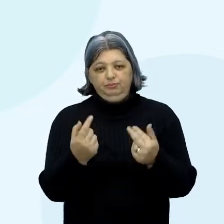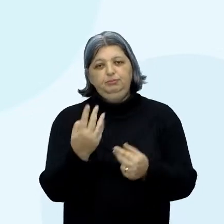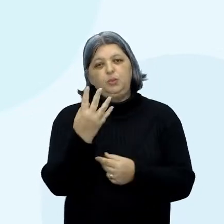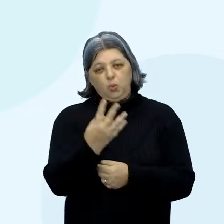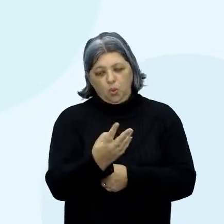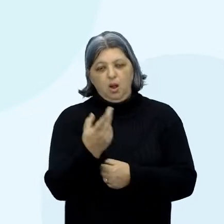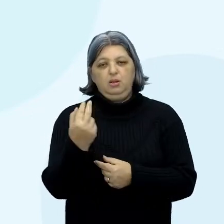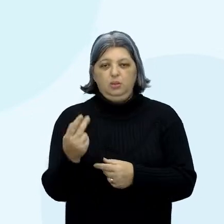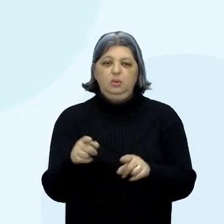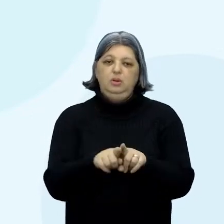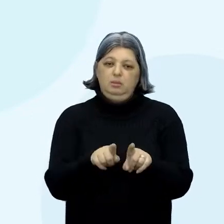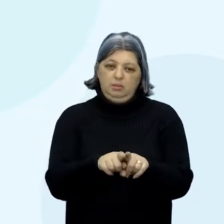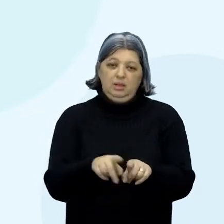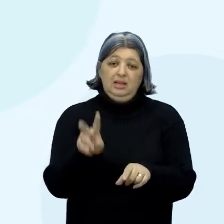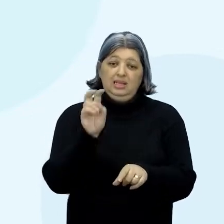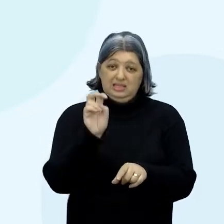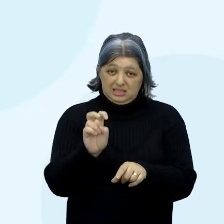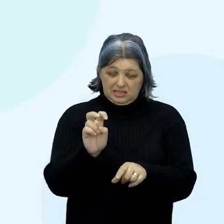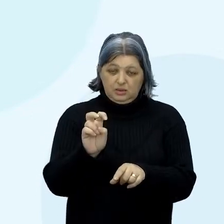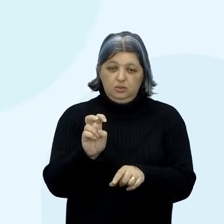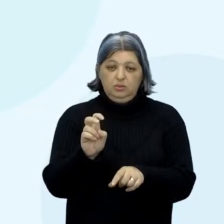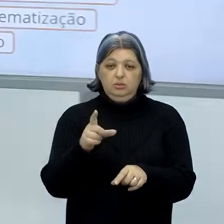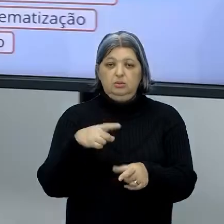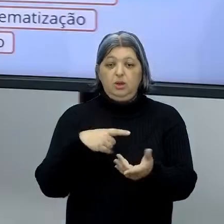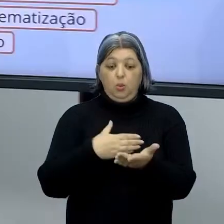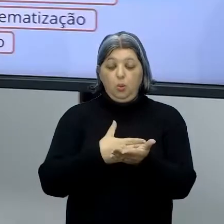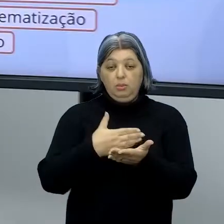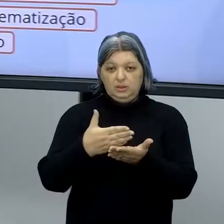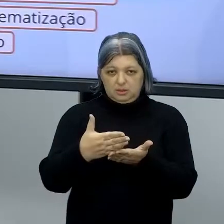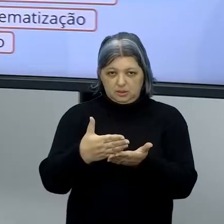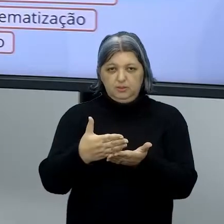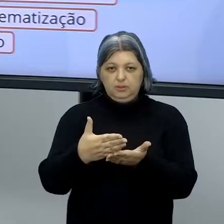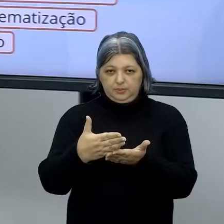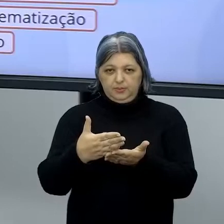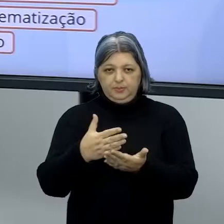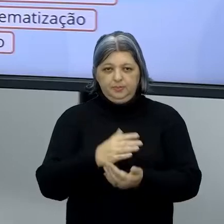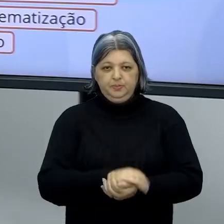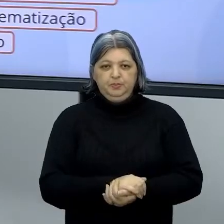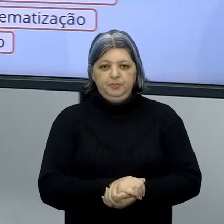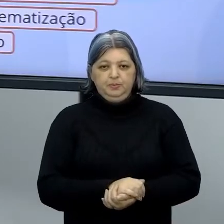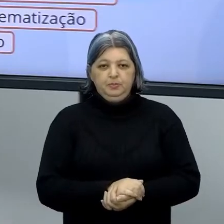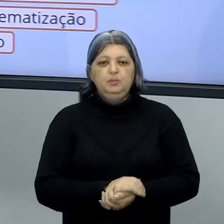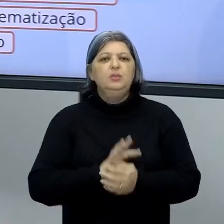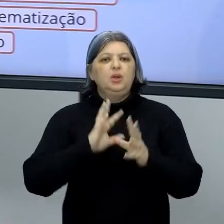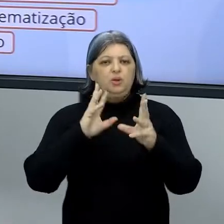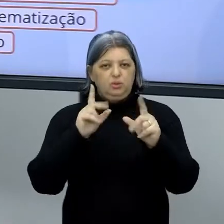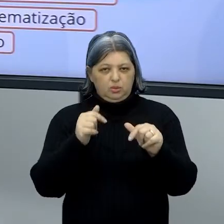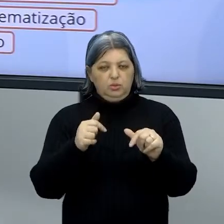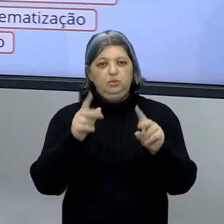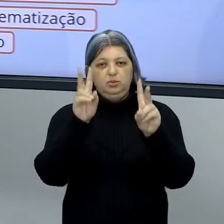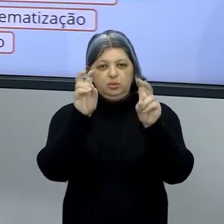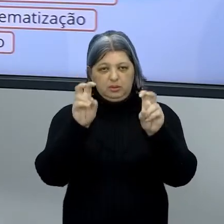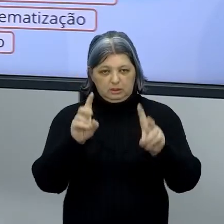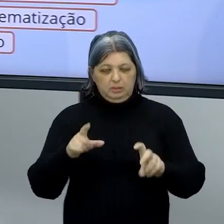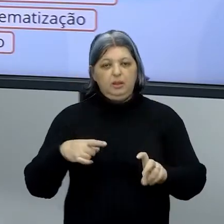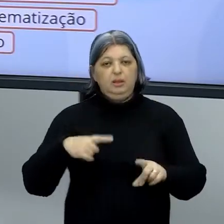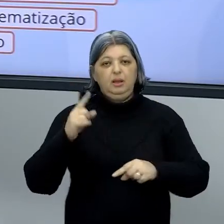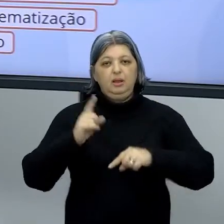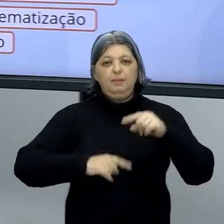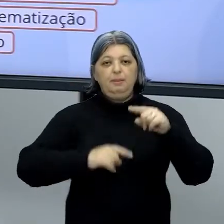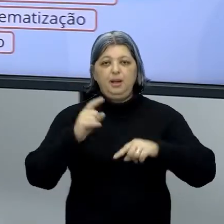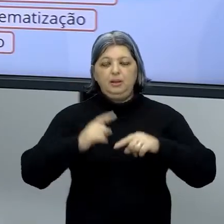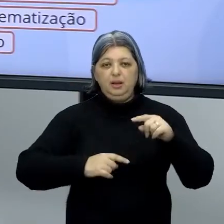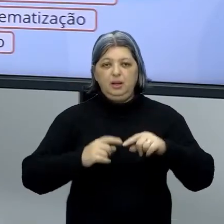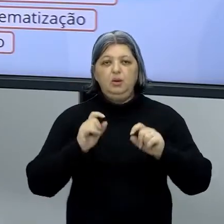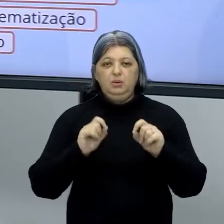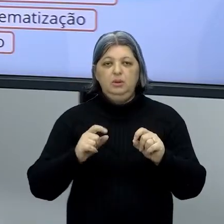4, a mesma coisa. E na 5, aí a gente está iniciando com a introdução. Em todos os aprofundamentos no nosso material, ele está